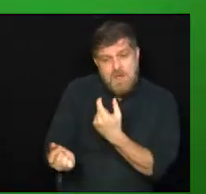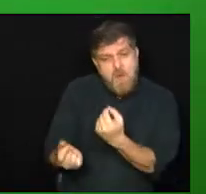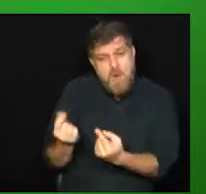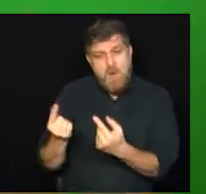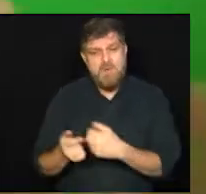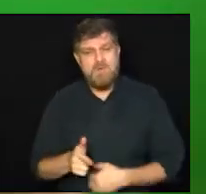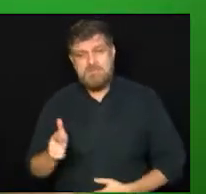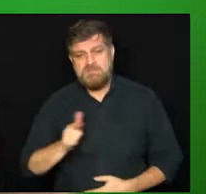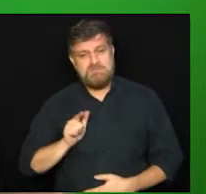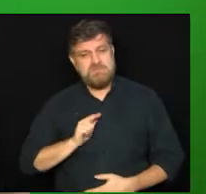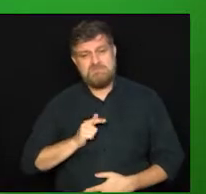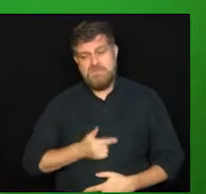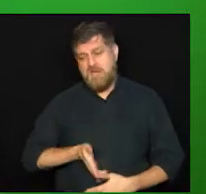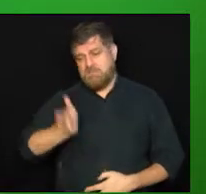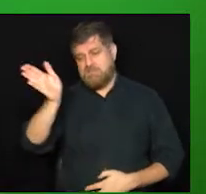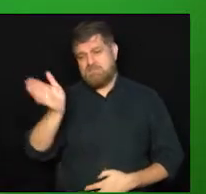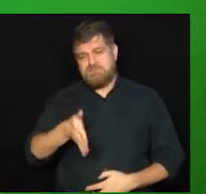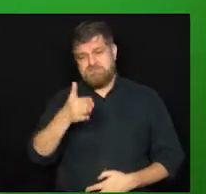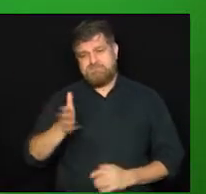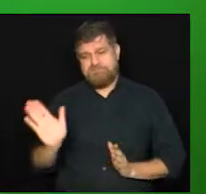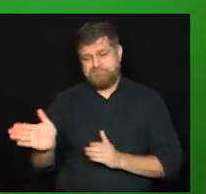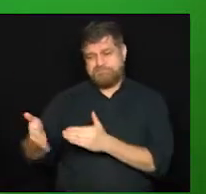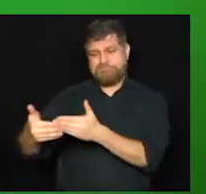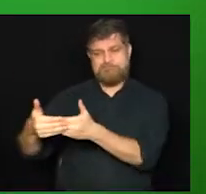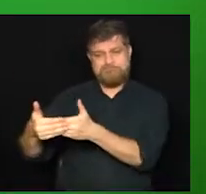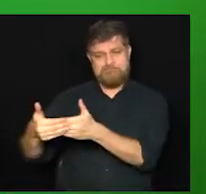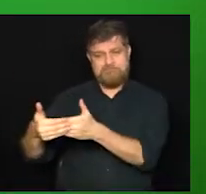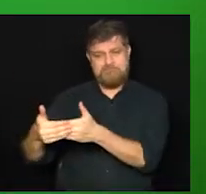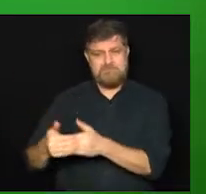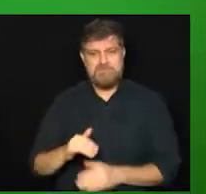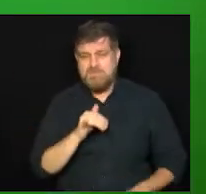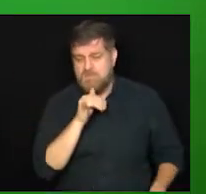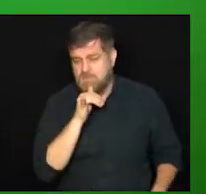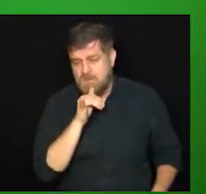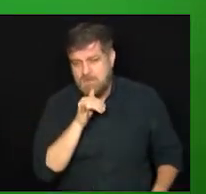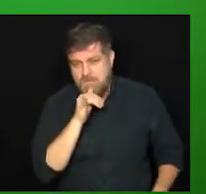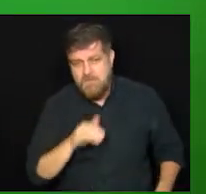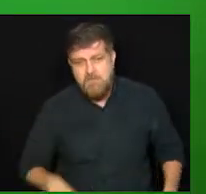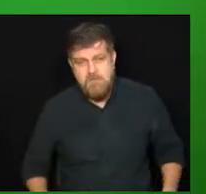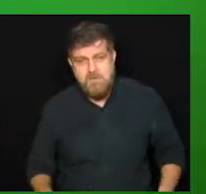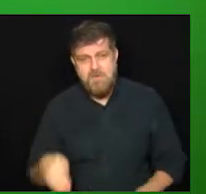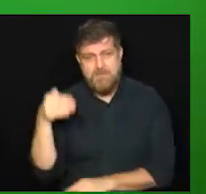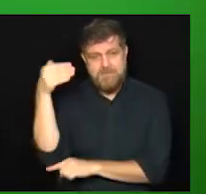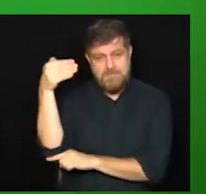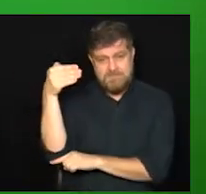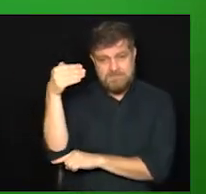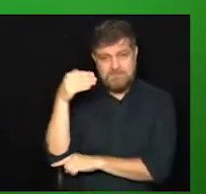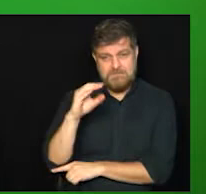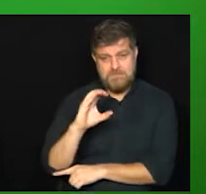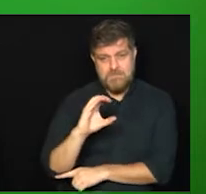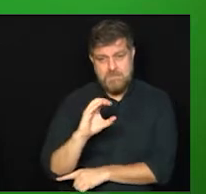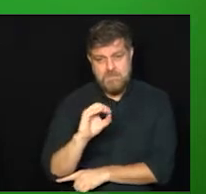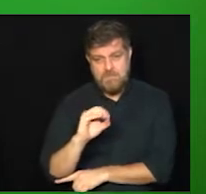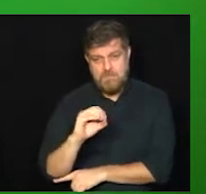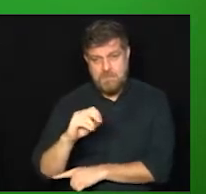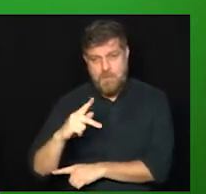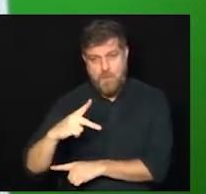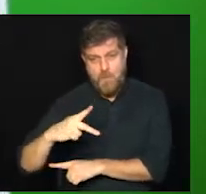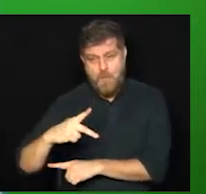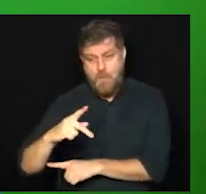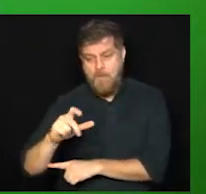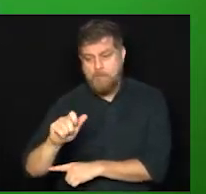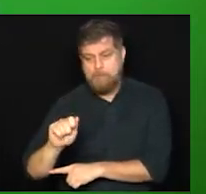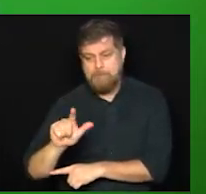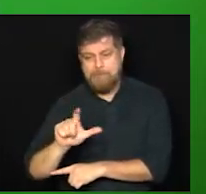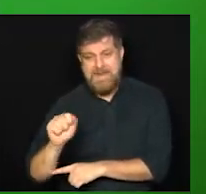até cessaram as atividades, como recentemente aí o Hotel Opala, que operava